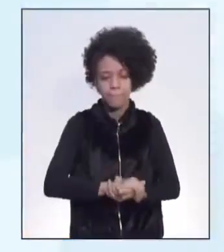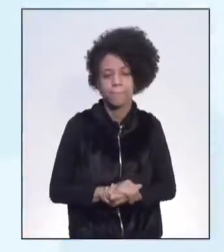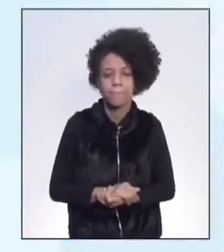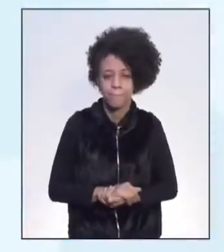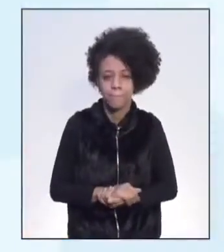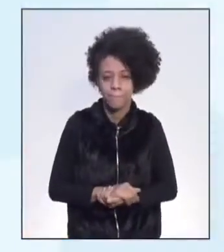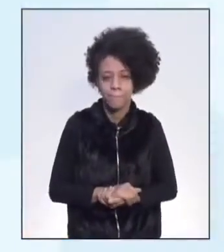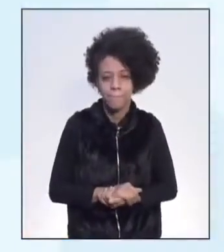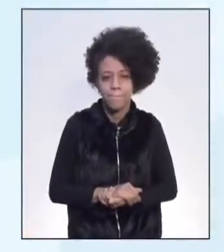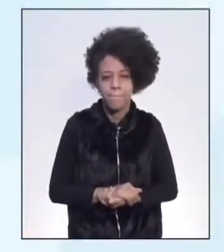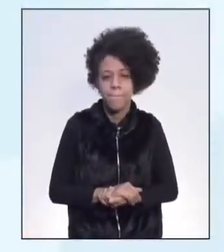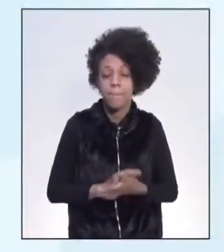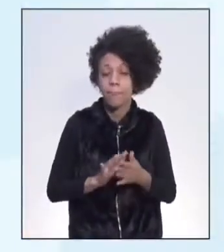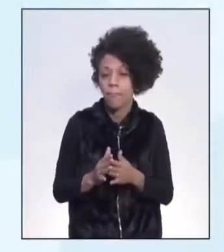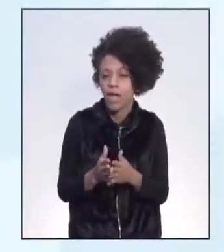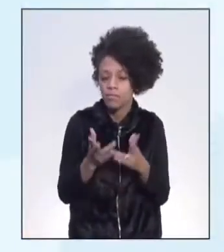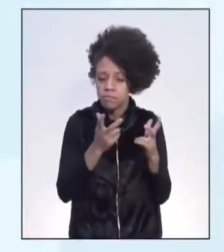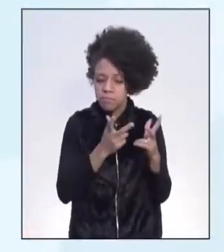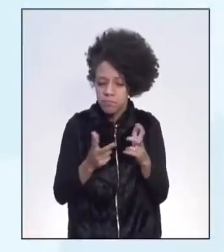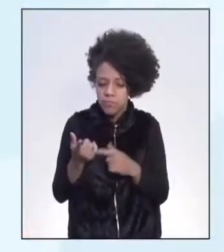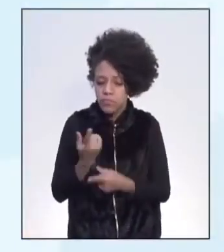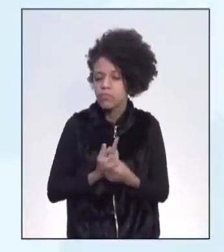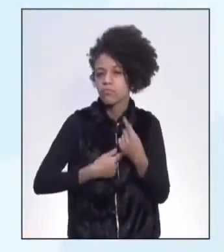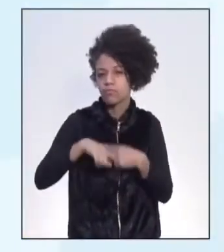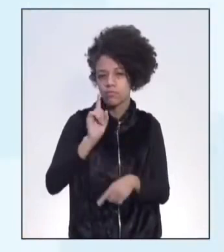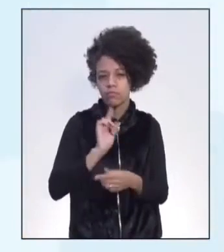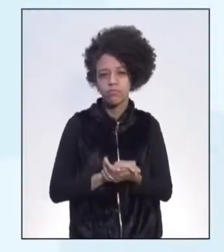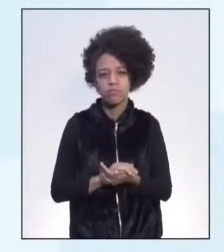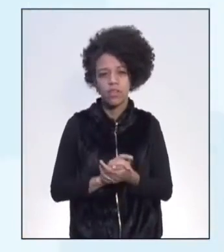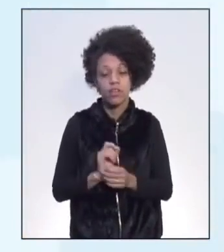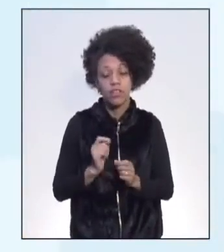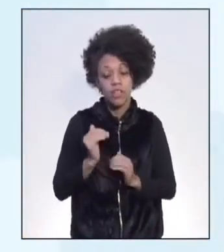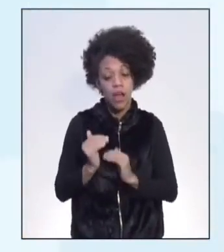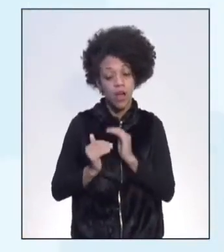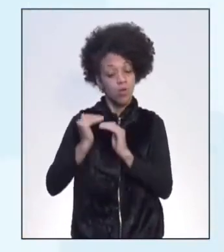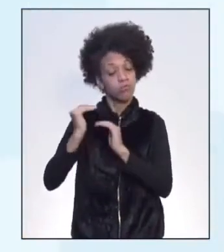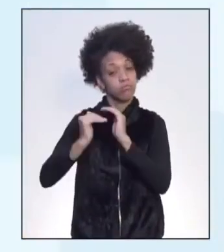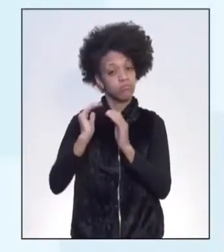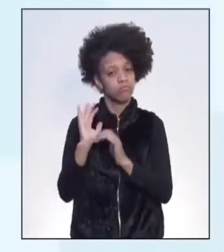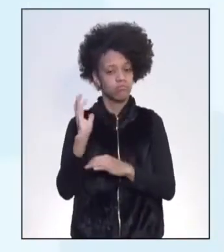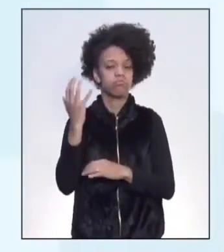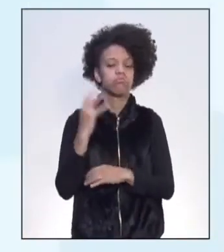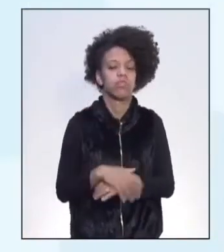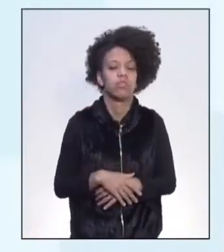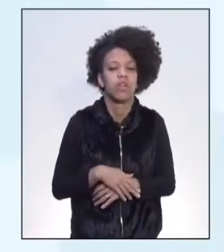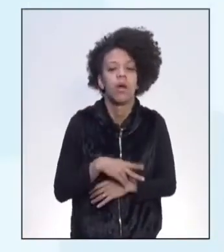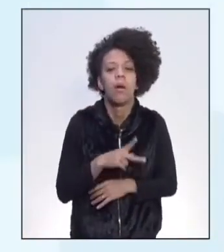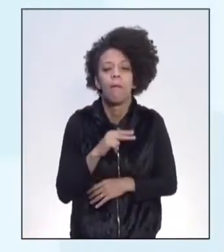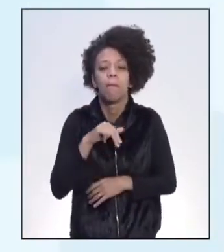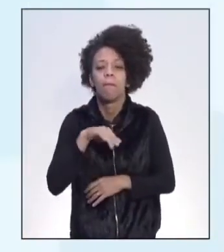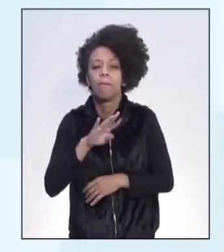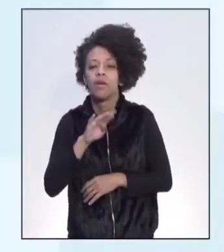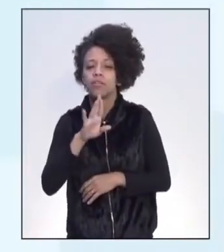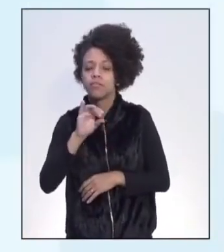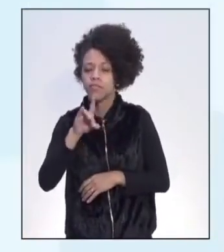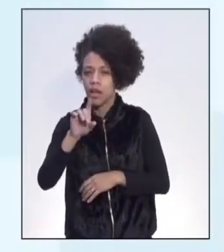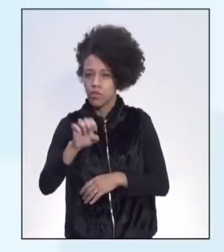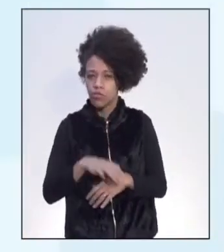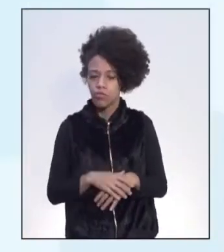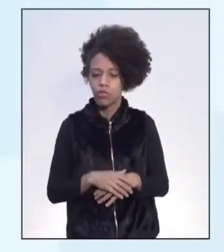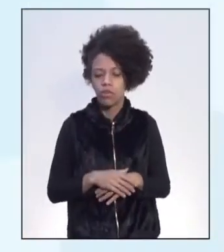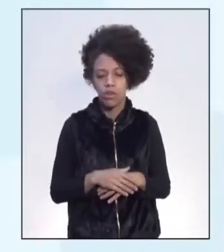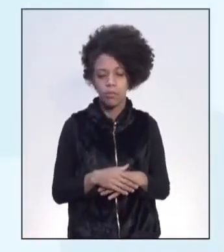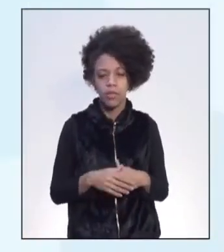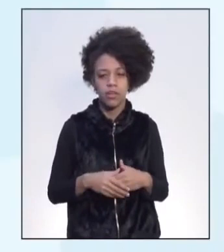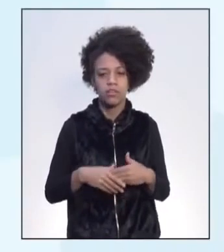Tá? Então, ó, identificar as transformações que ocorrem na puberdade como fenômeno biológico e